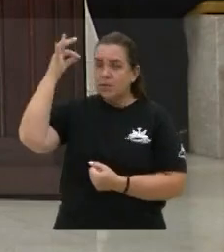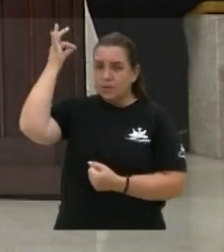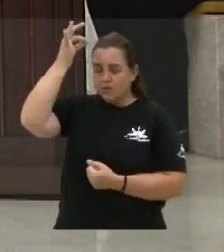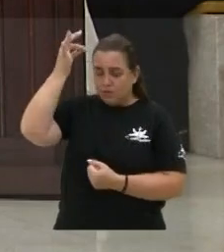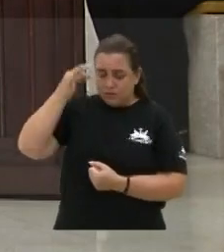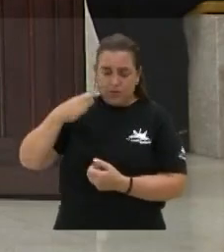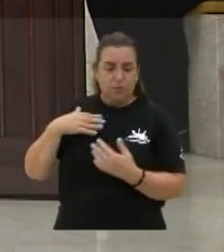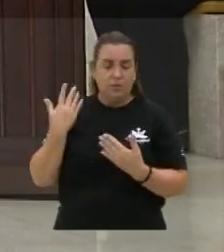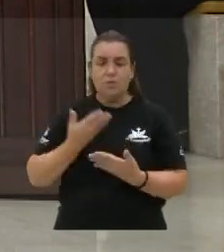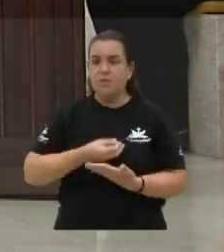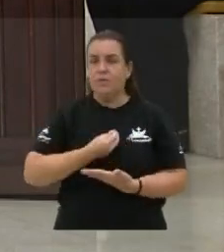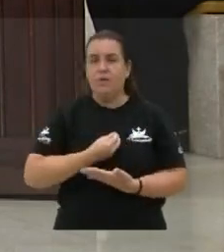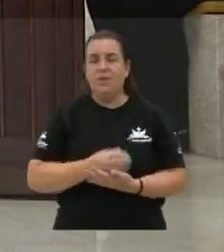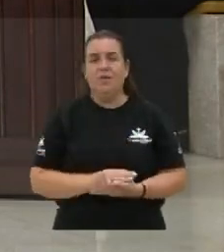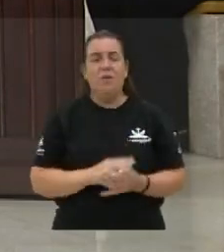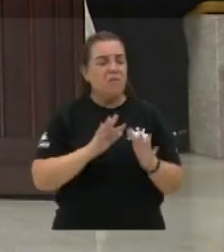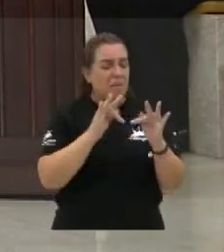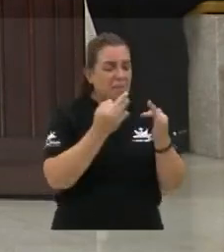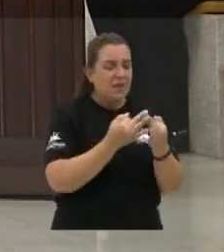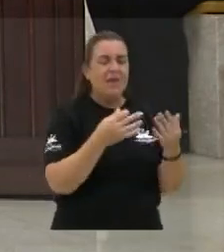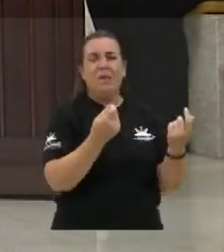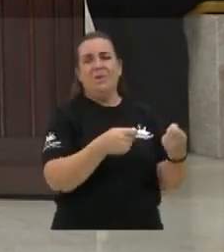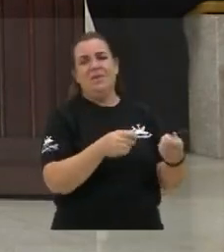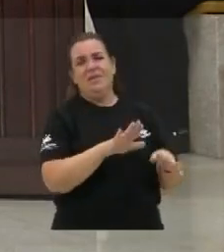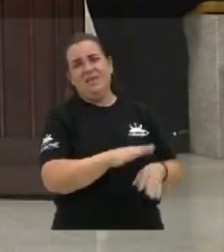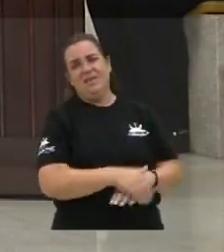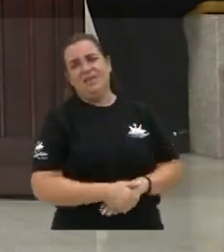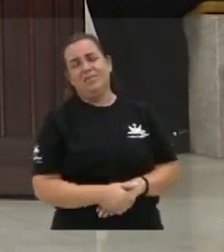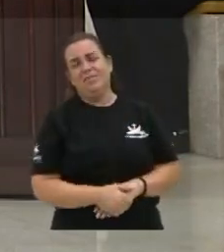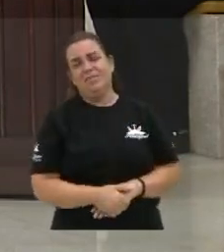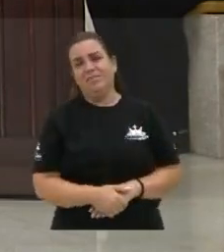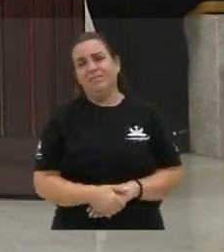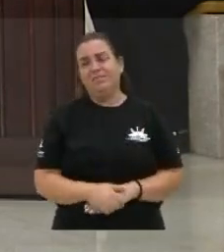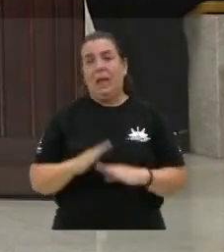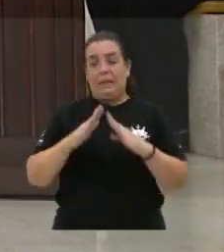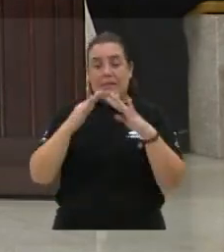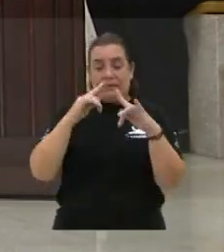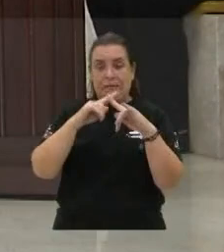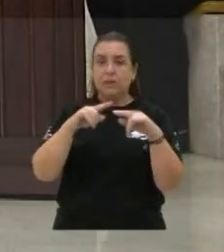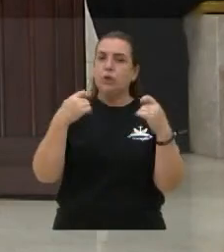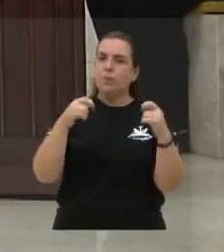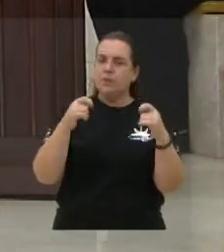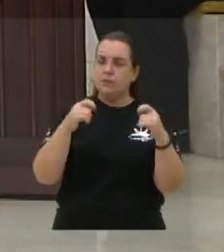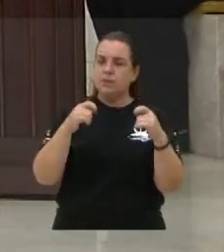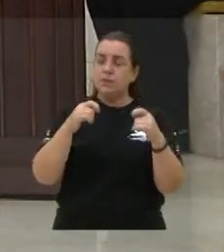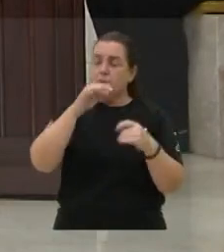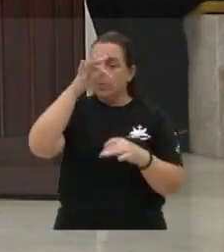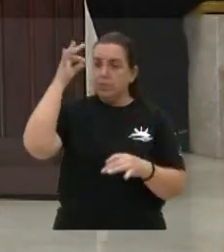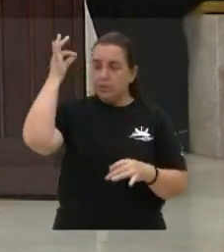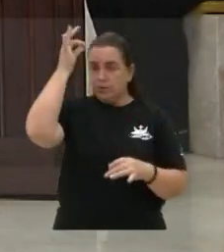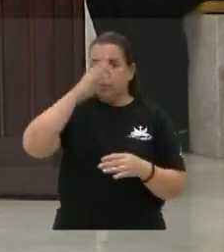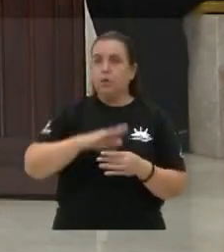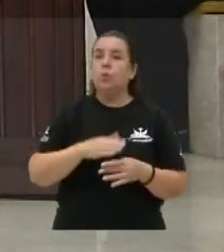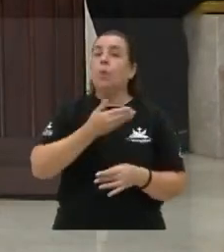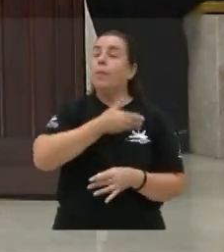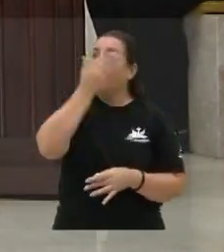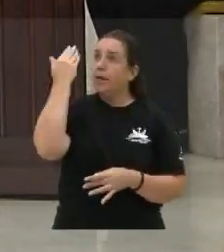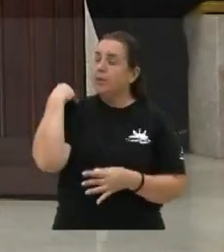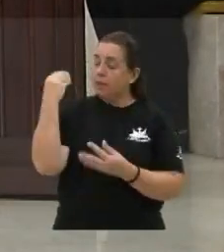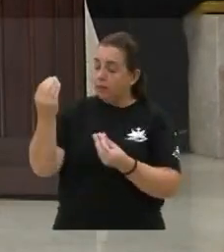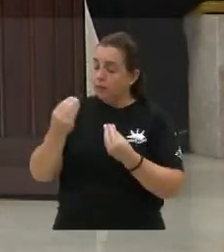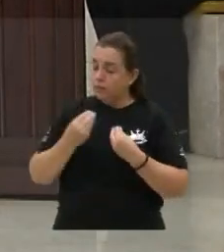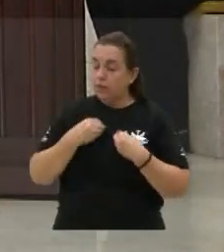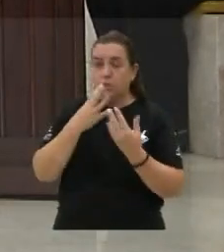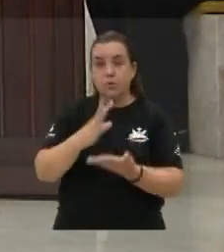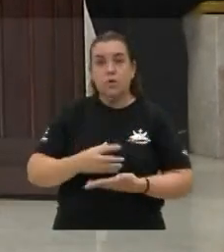As famílias estão precisando, a igreja está precisando ficar cheia do Espírito Santo. E Maria nos traz o